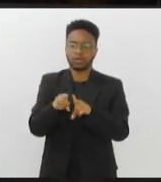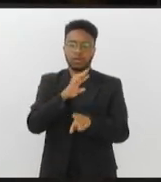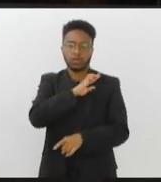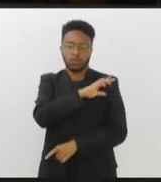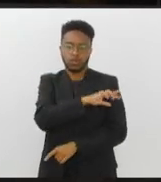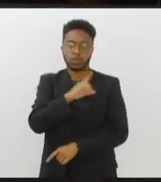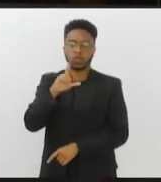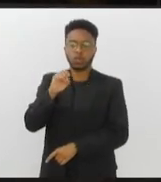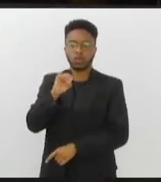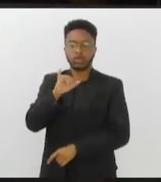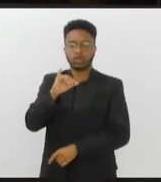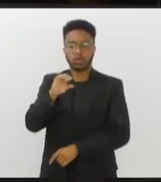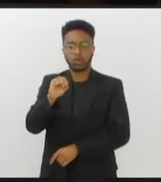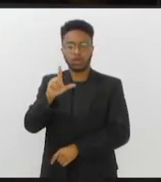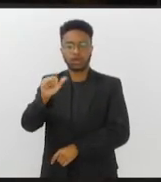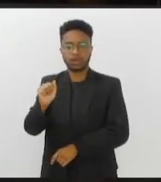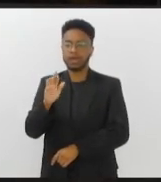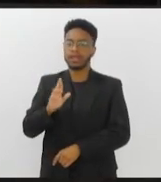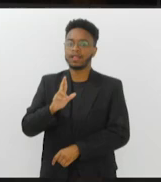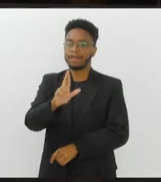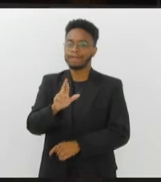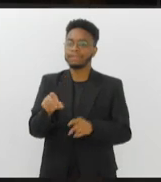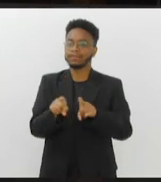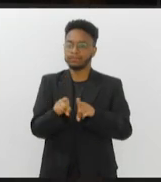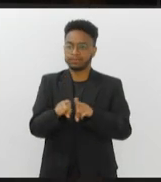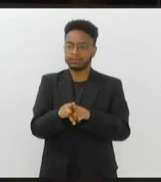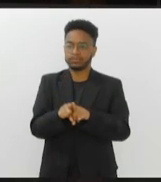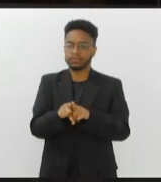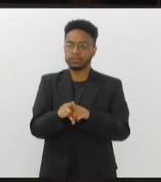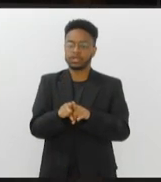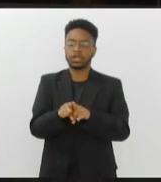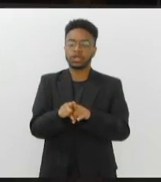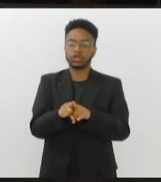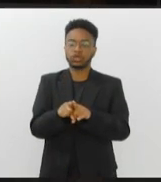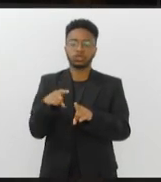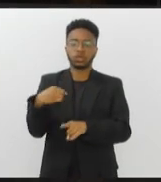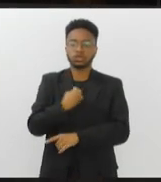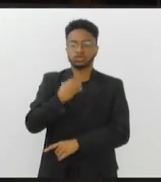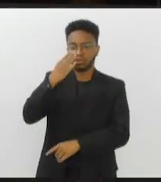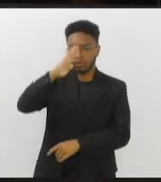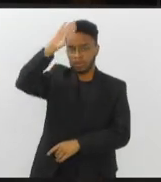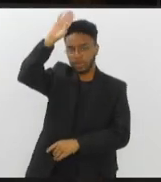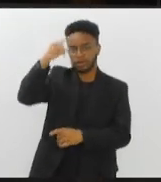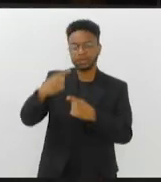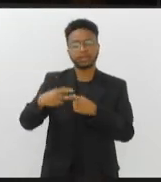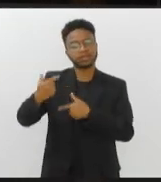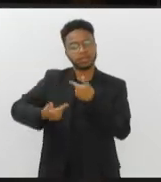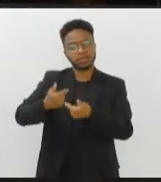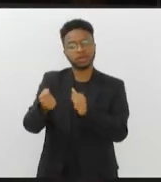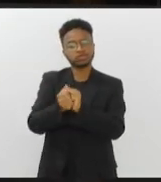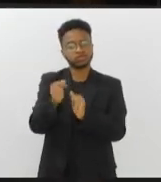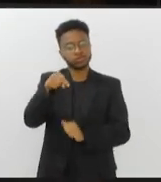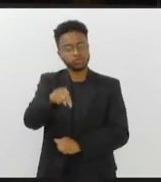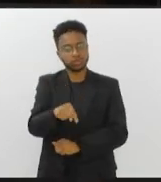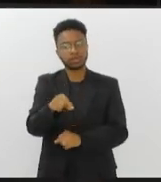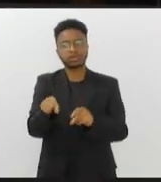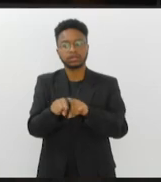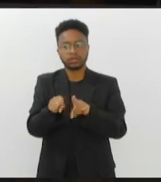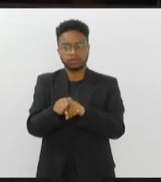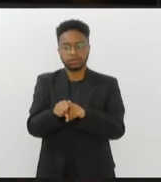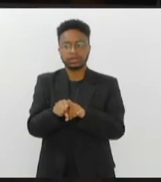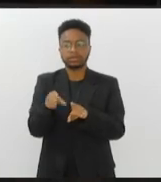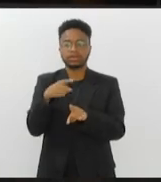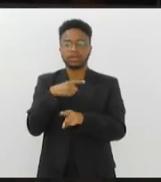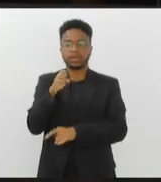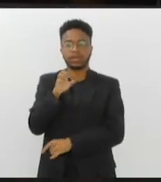Loyola representa os nossos honoráveis bombeiros que trabalham junto com a gente. Tem ele, tem o FAE,